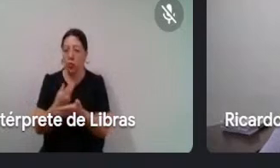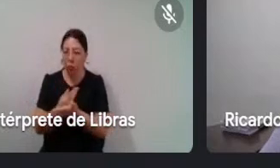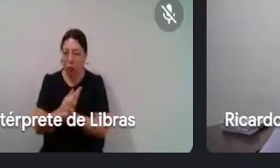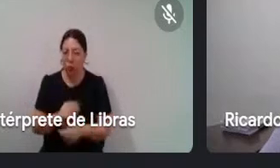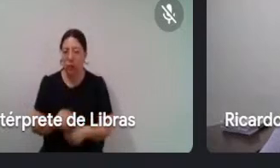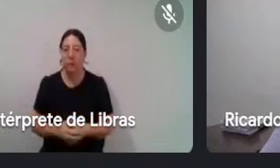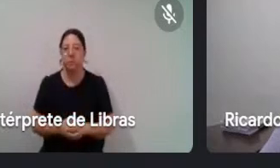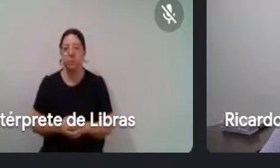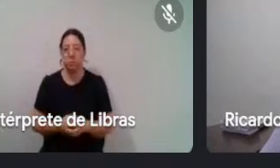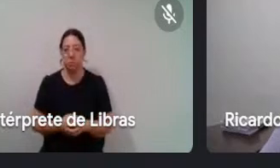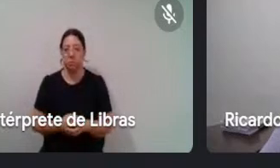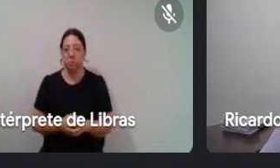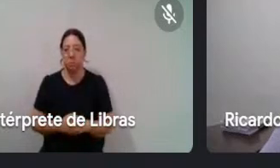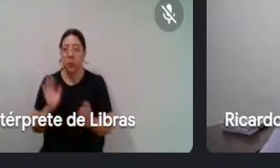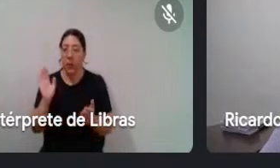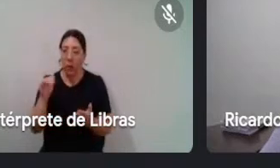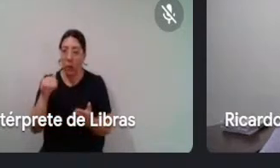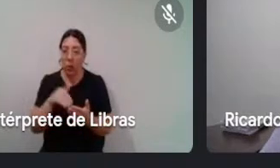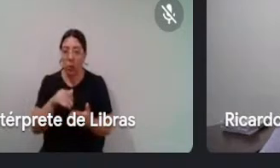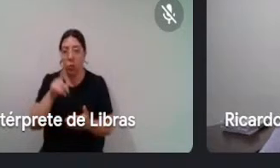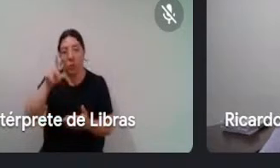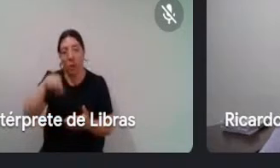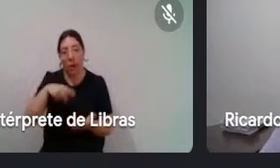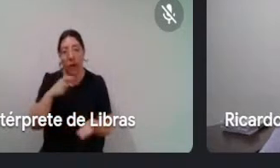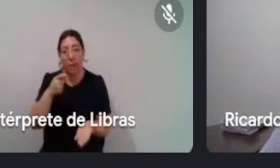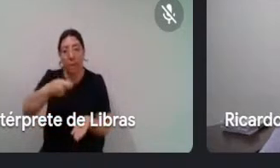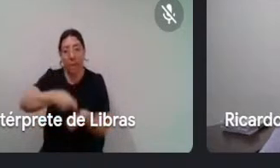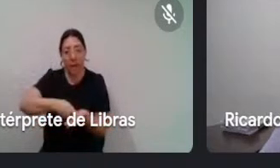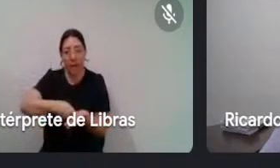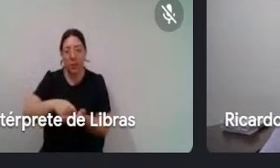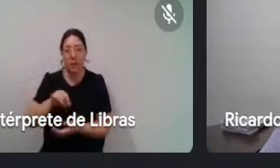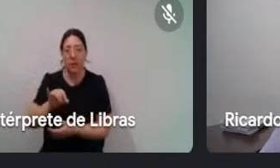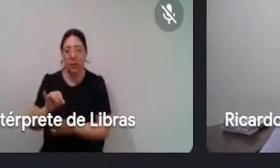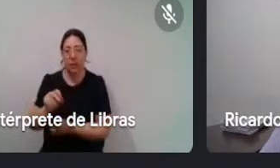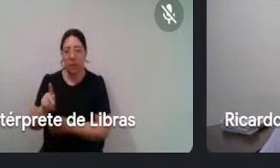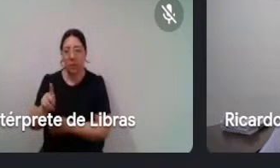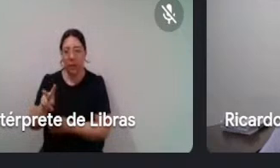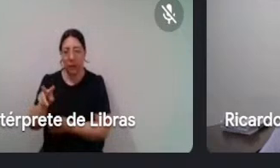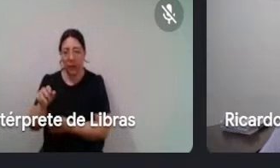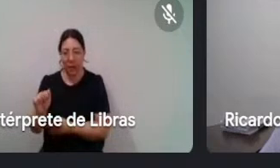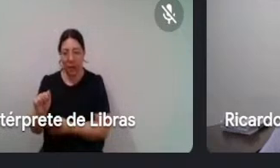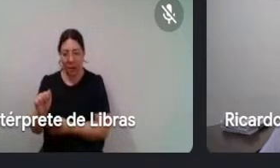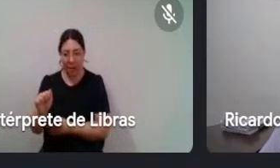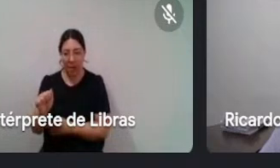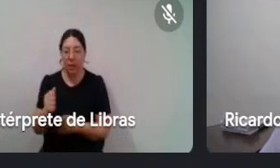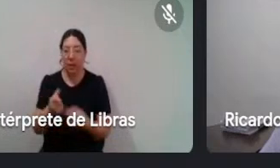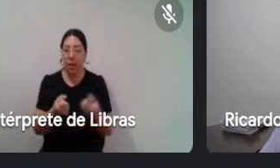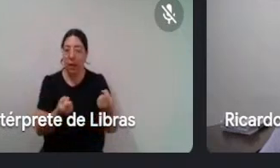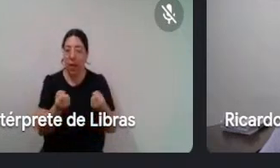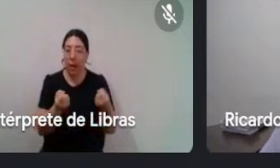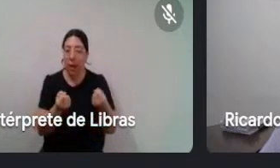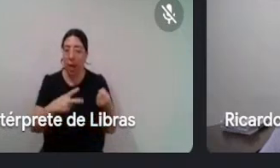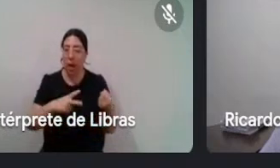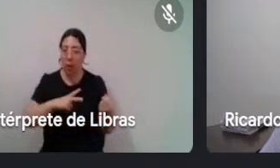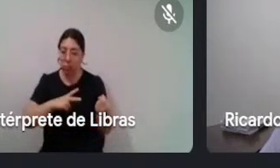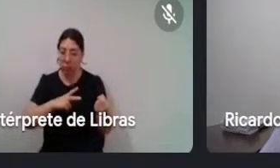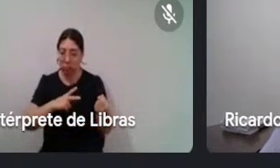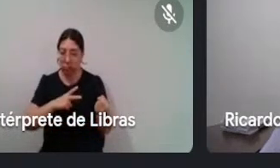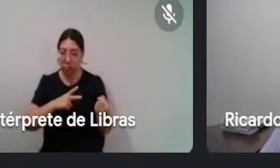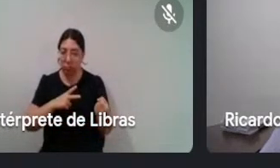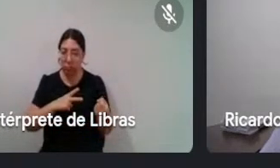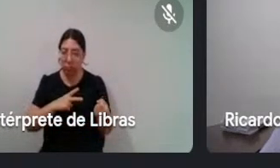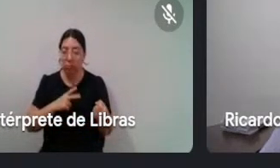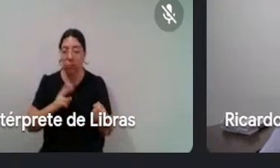essa questão do pagamento de IPVA de veículo próprio, no valor de R$